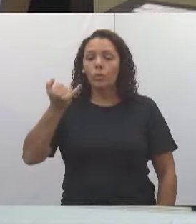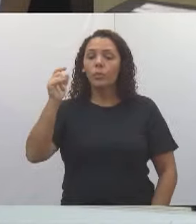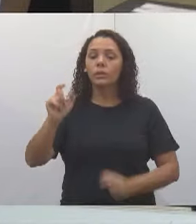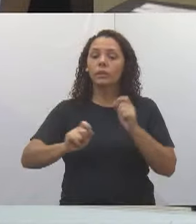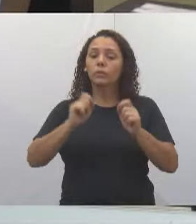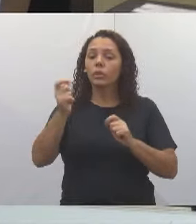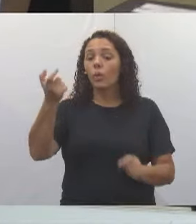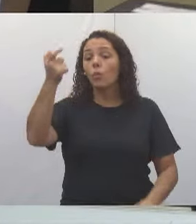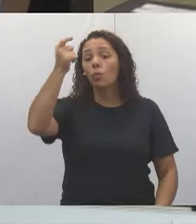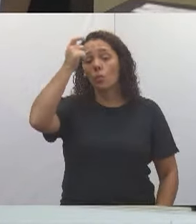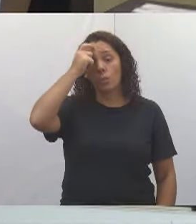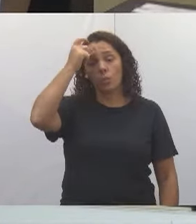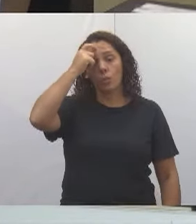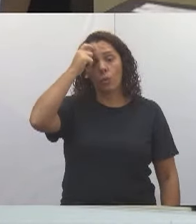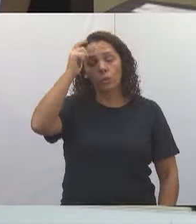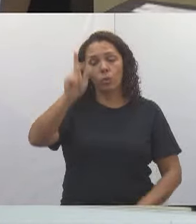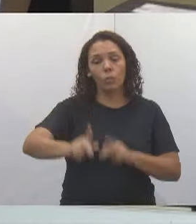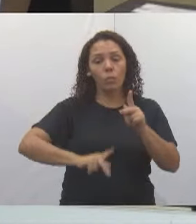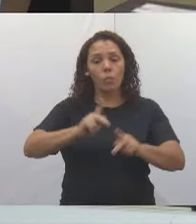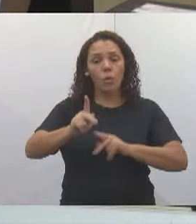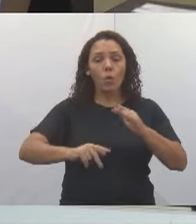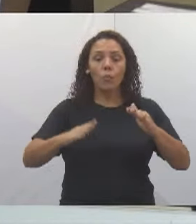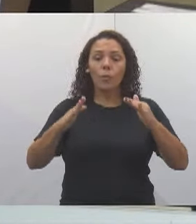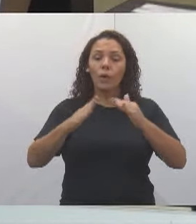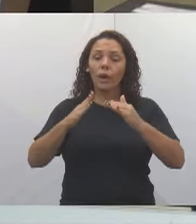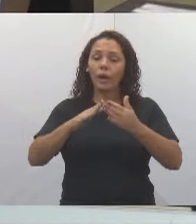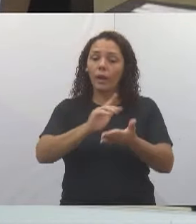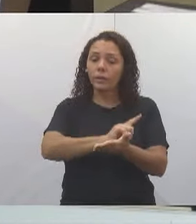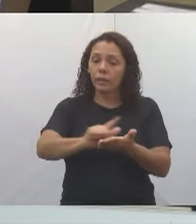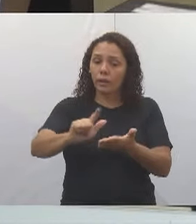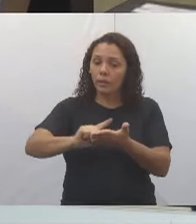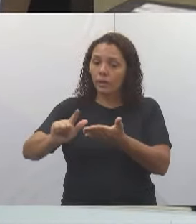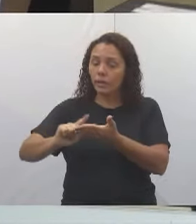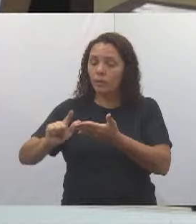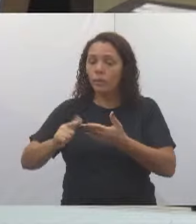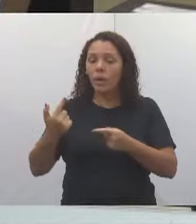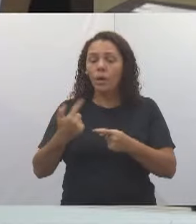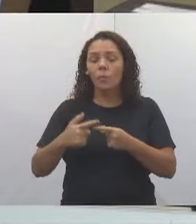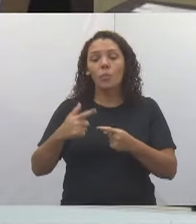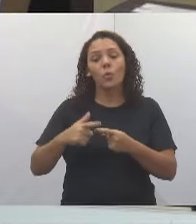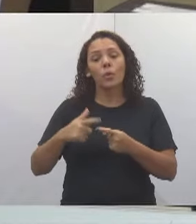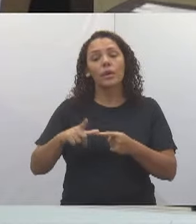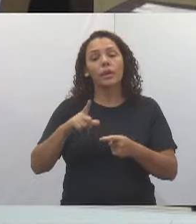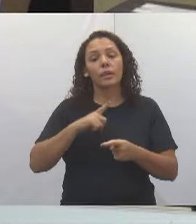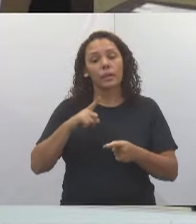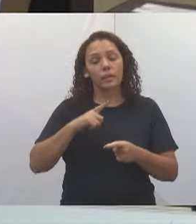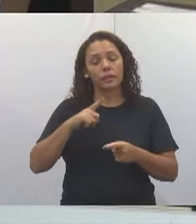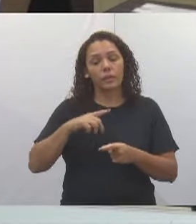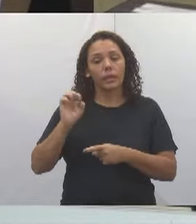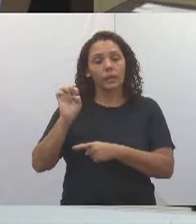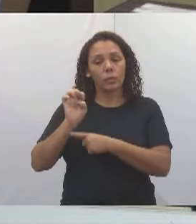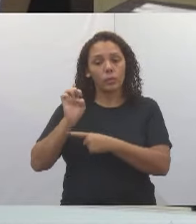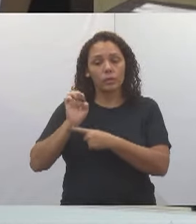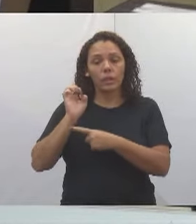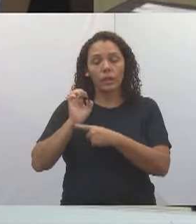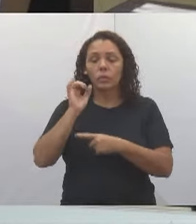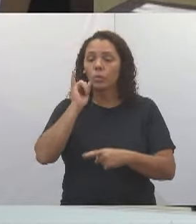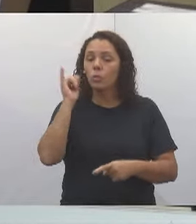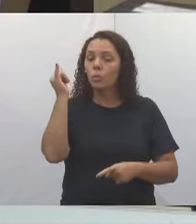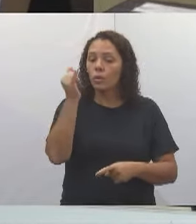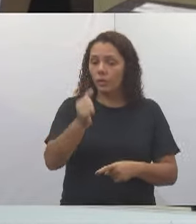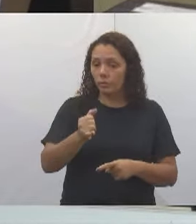conscientização da população para limpar o quintal. Por quê? Porque existe uma previsão do Estado, nas reuniões